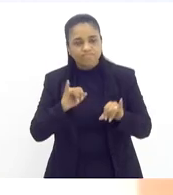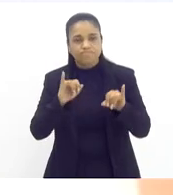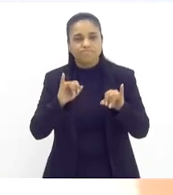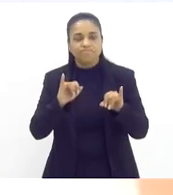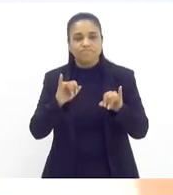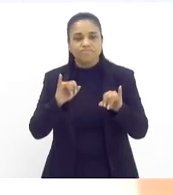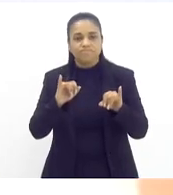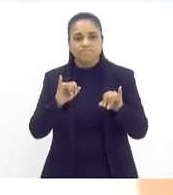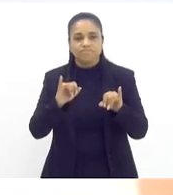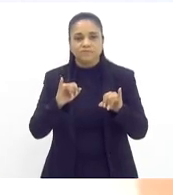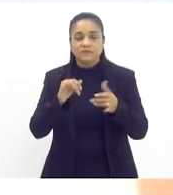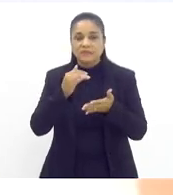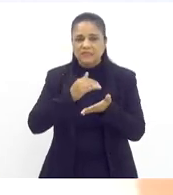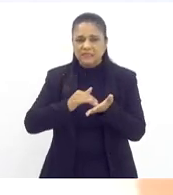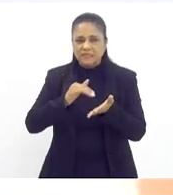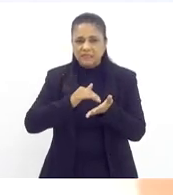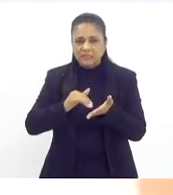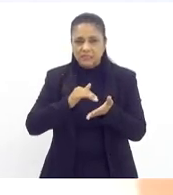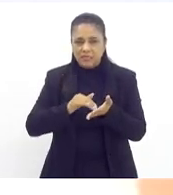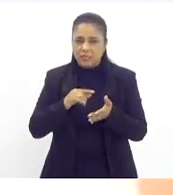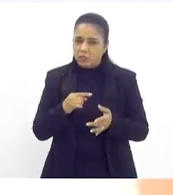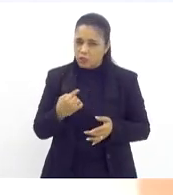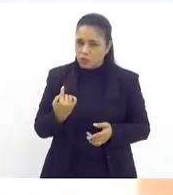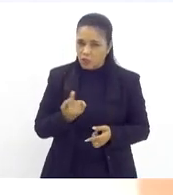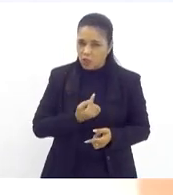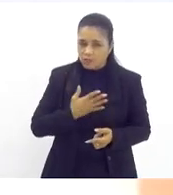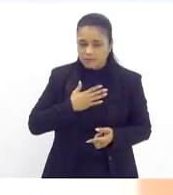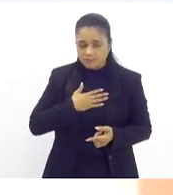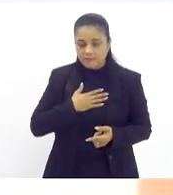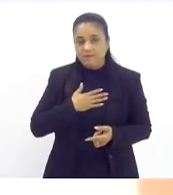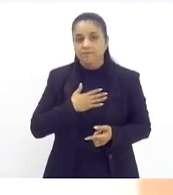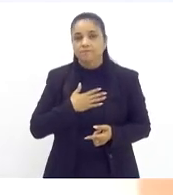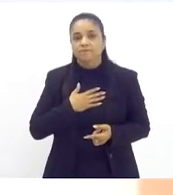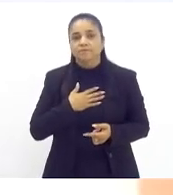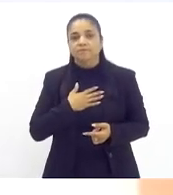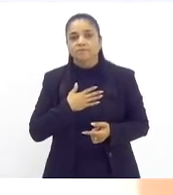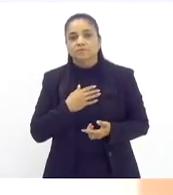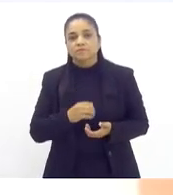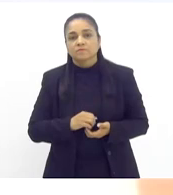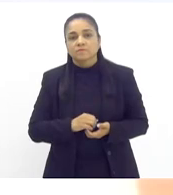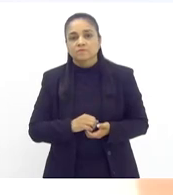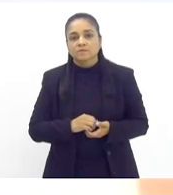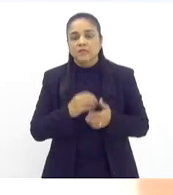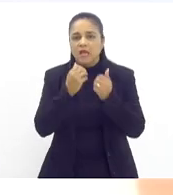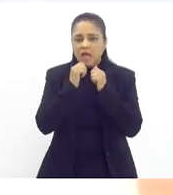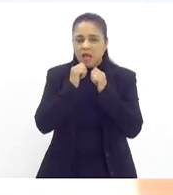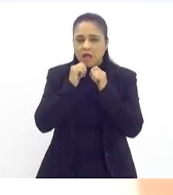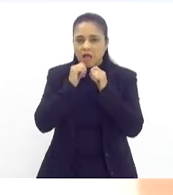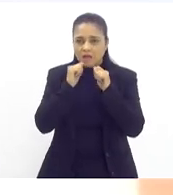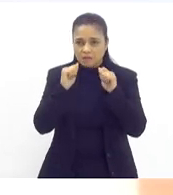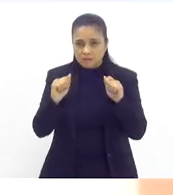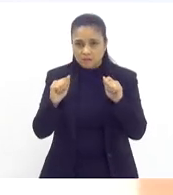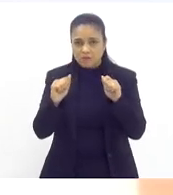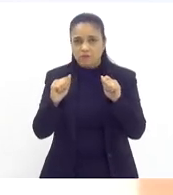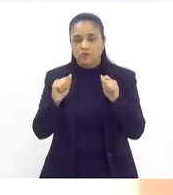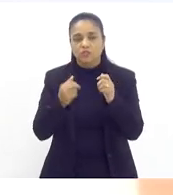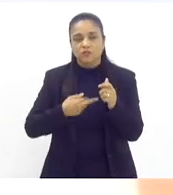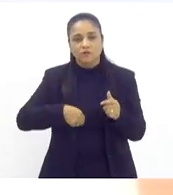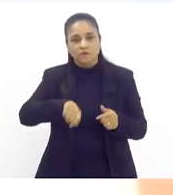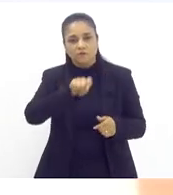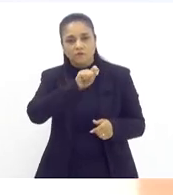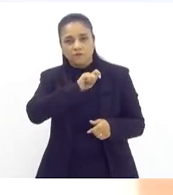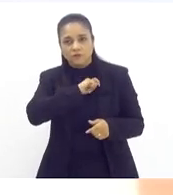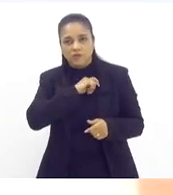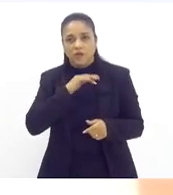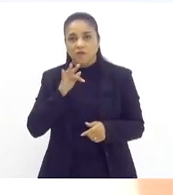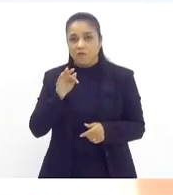nós temos na nossa secretaria, né, na nossa subsecretaria, o assessor especial, auditor fiscal, Fábio